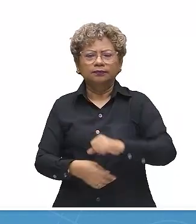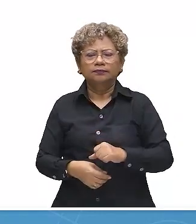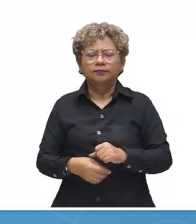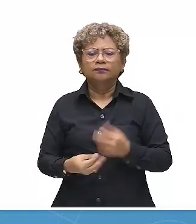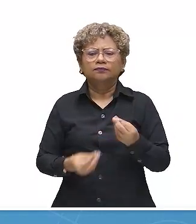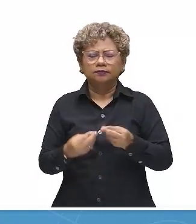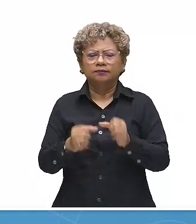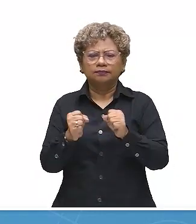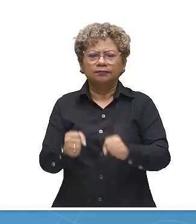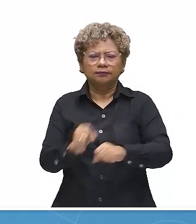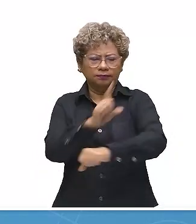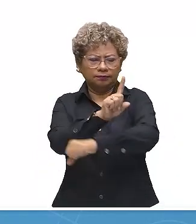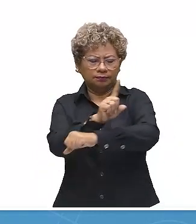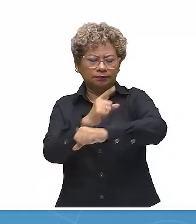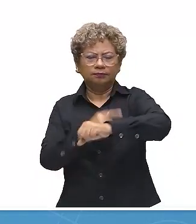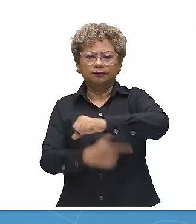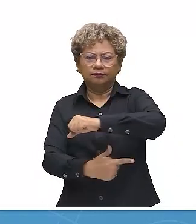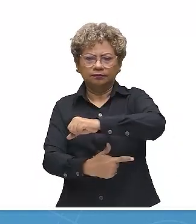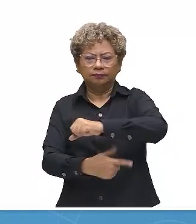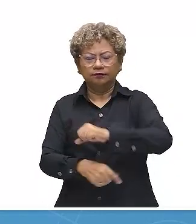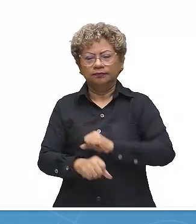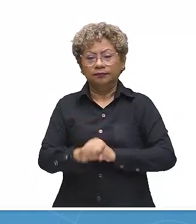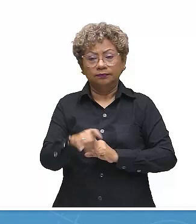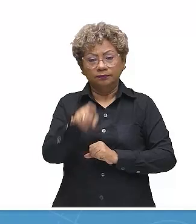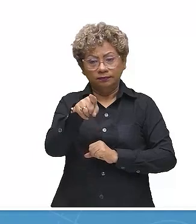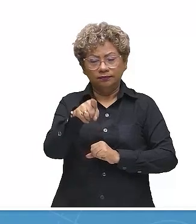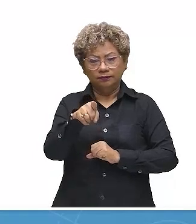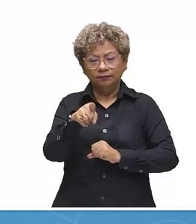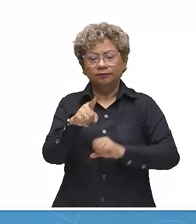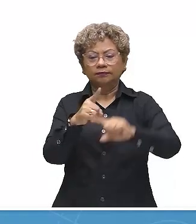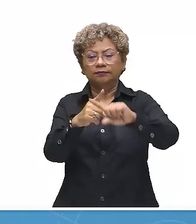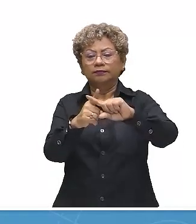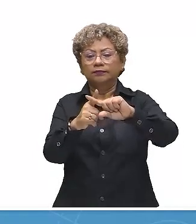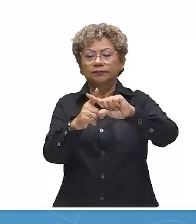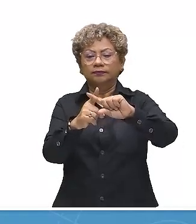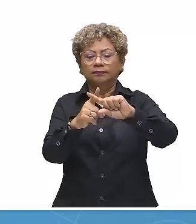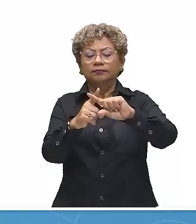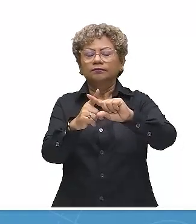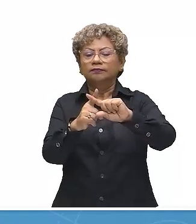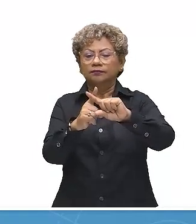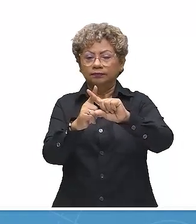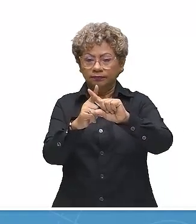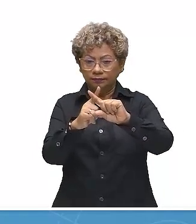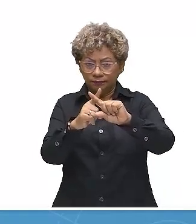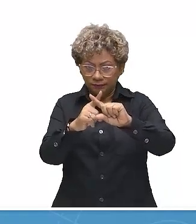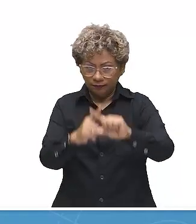certeza? Se você multiplicar aqui, ó, 2 vezes 2, 4.